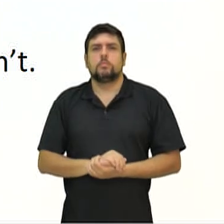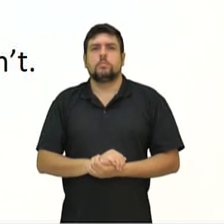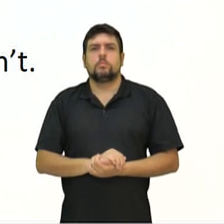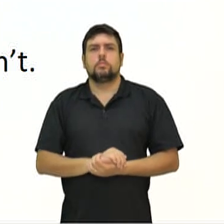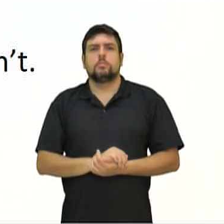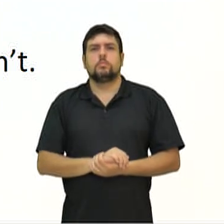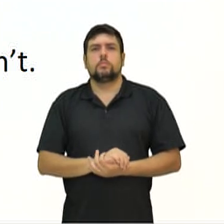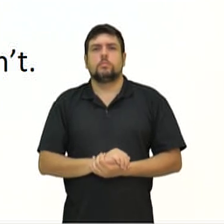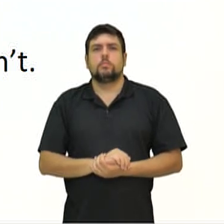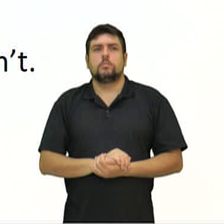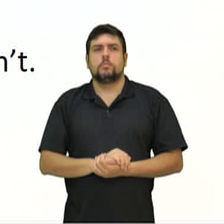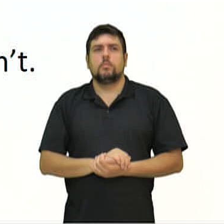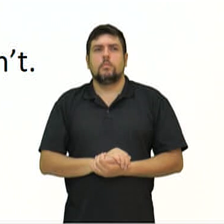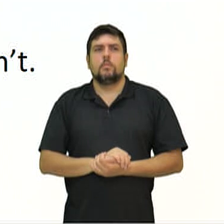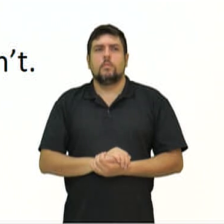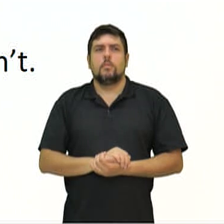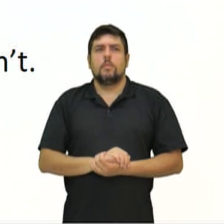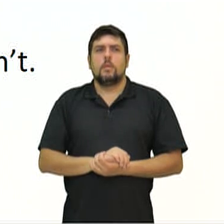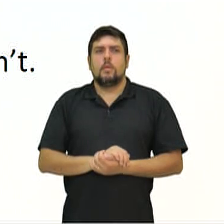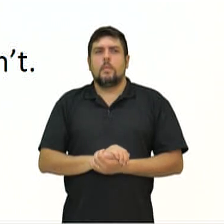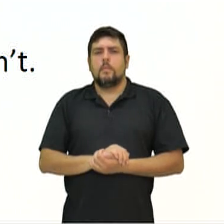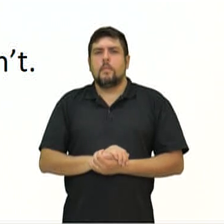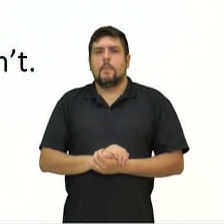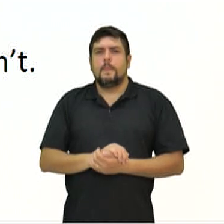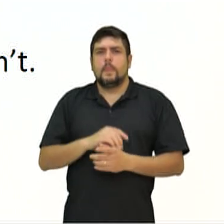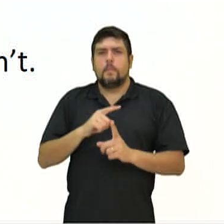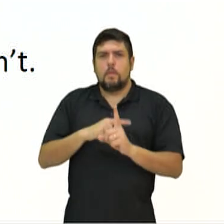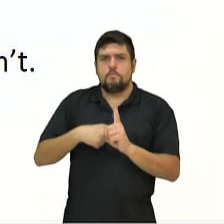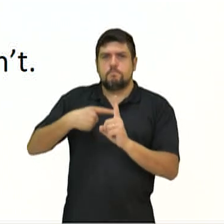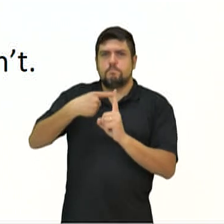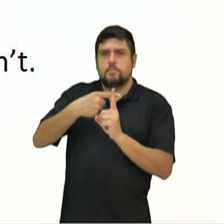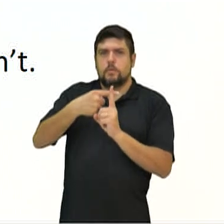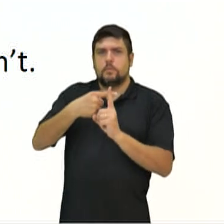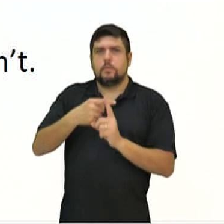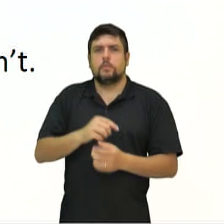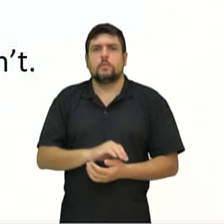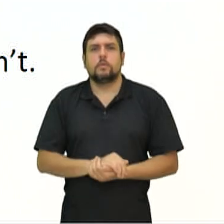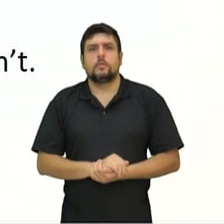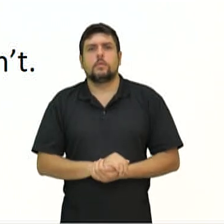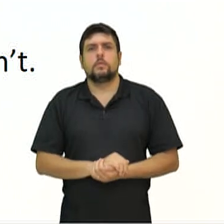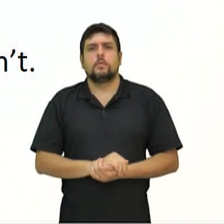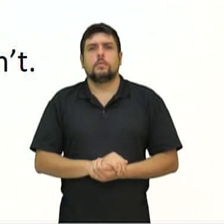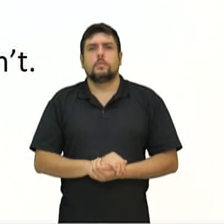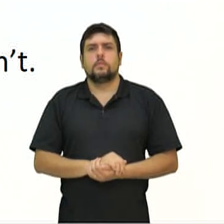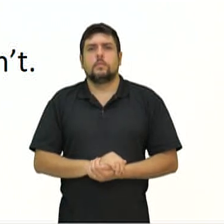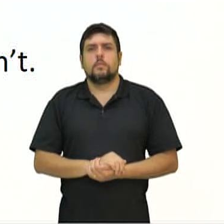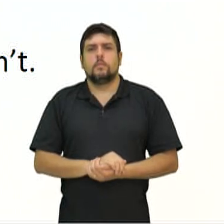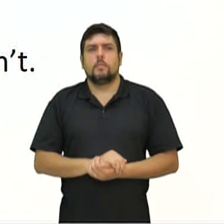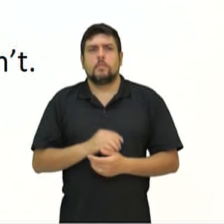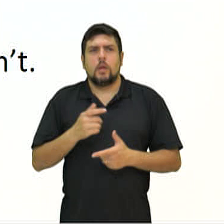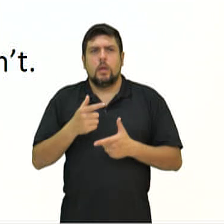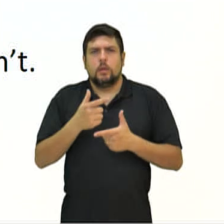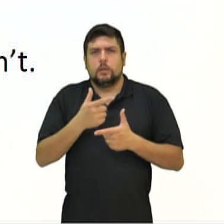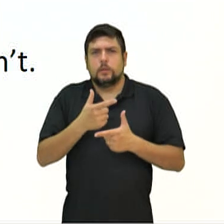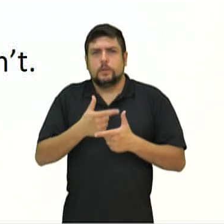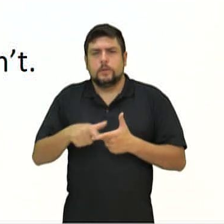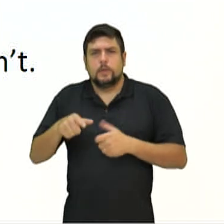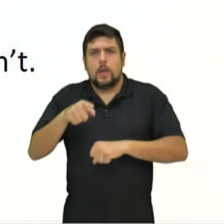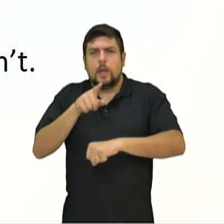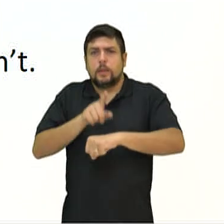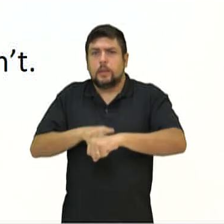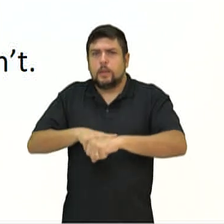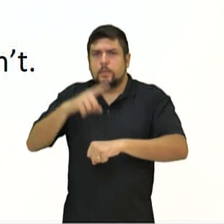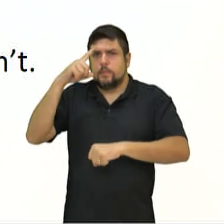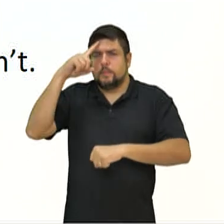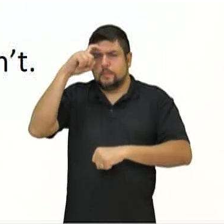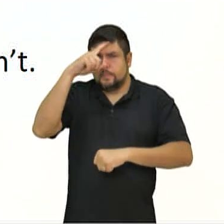positive, se mantenha positivo. Learn from the difficult times, aprenda nos momentos difíceis.